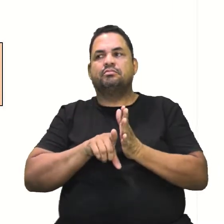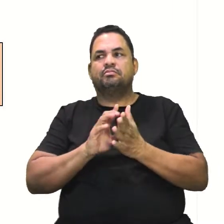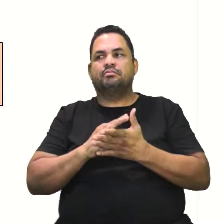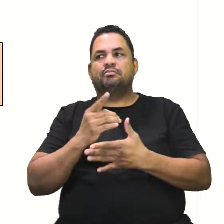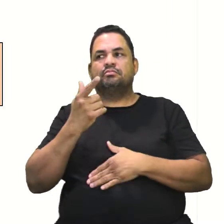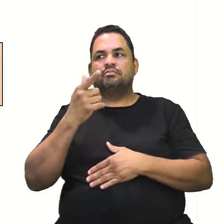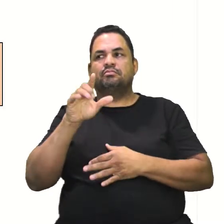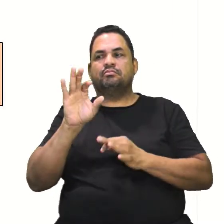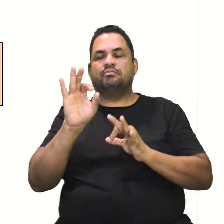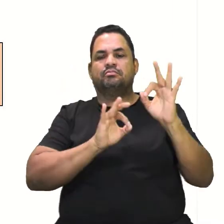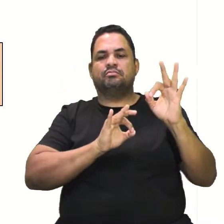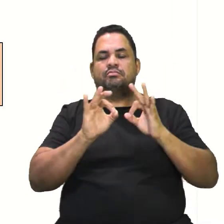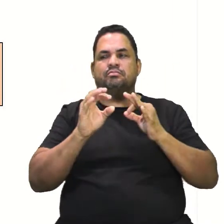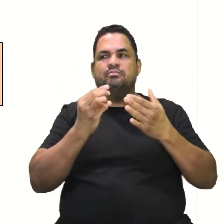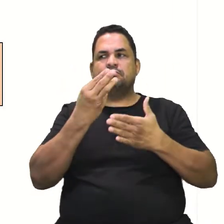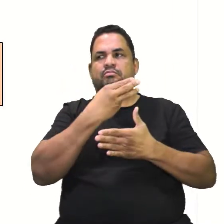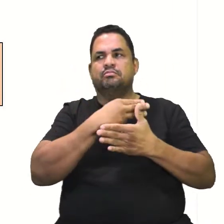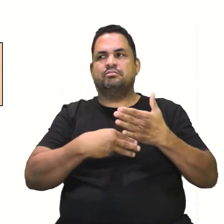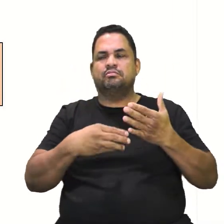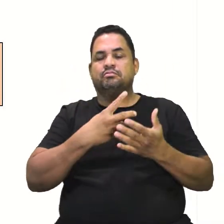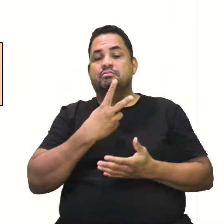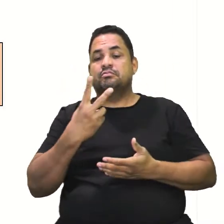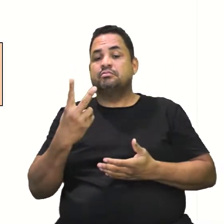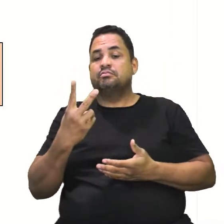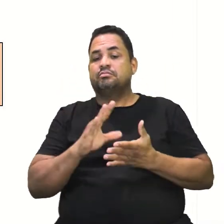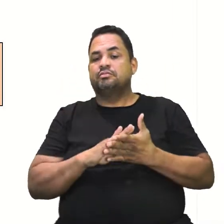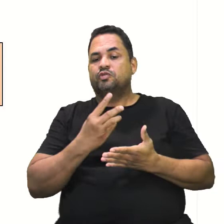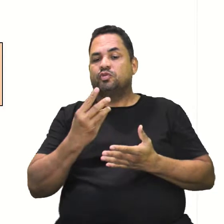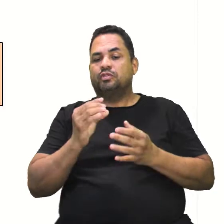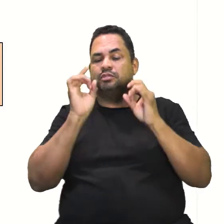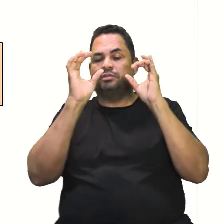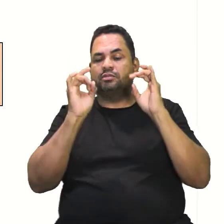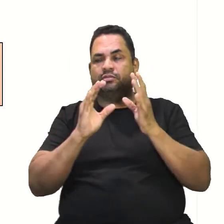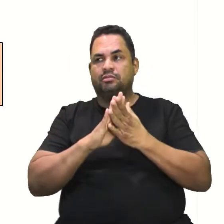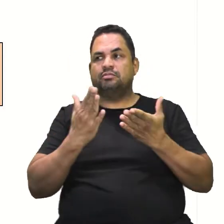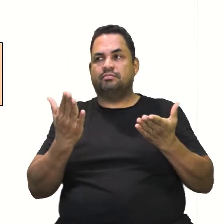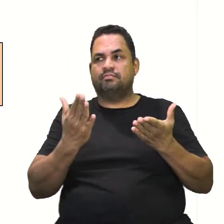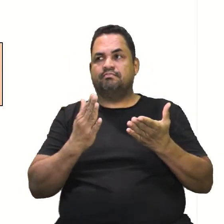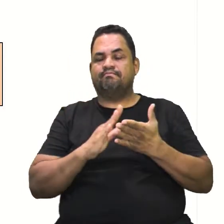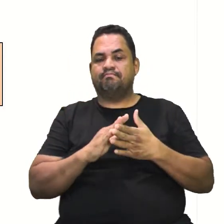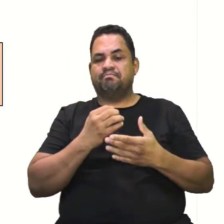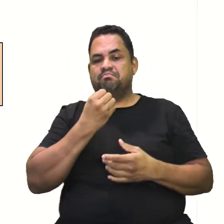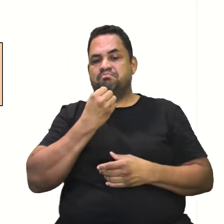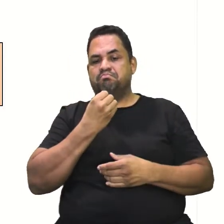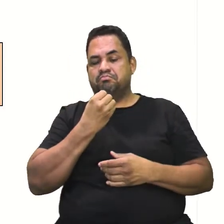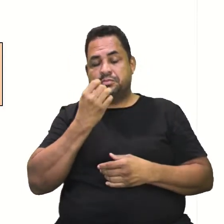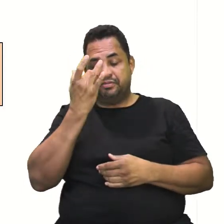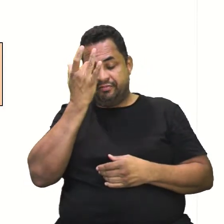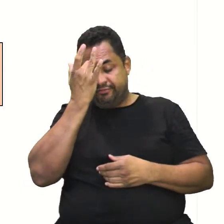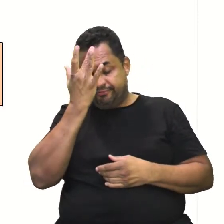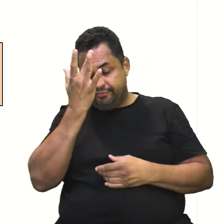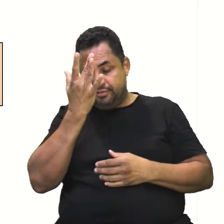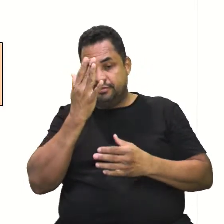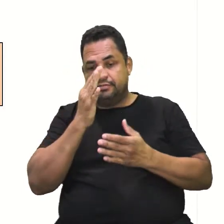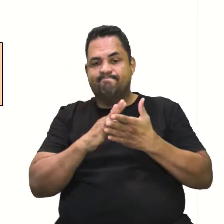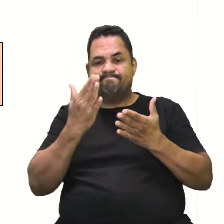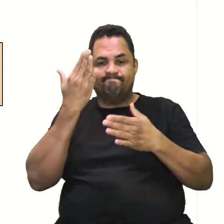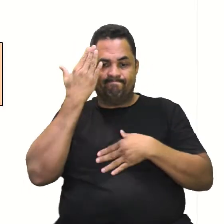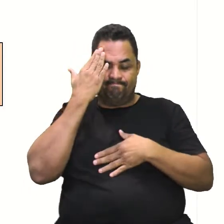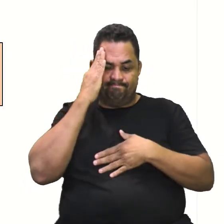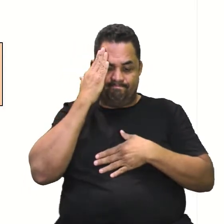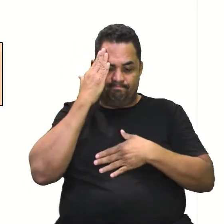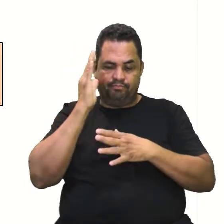gente conseguir montar um mapa mental com esses detalhes, vai ficar muito mais fácil para